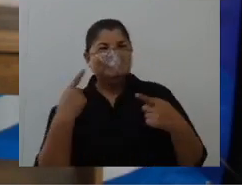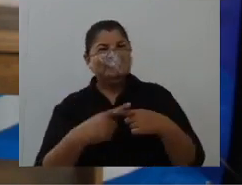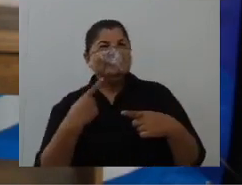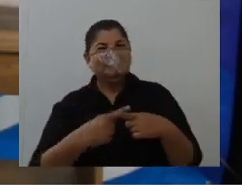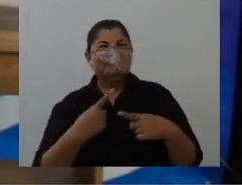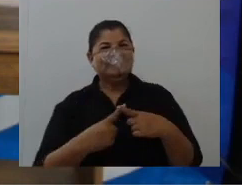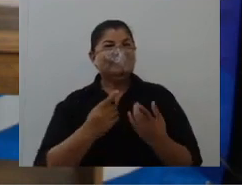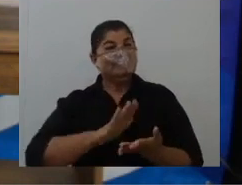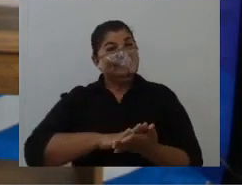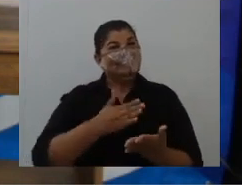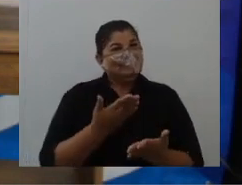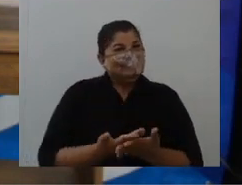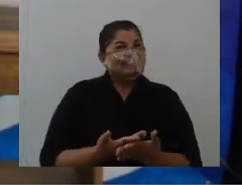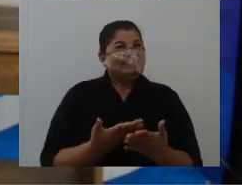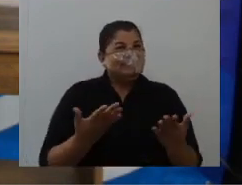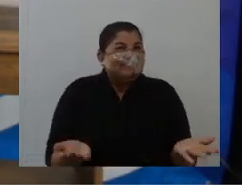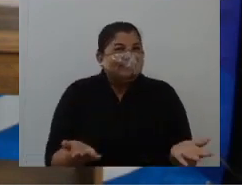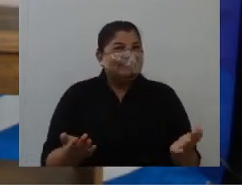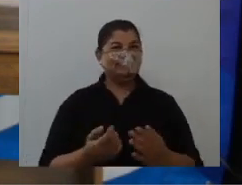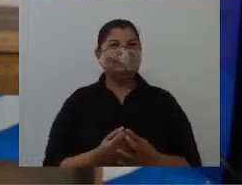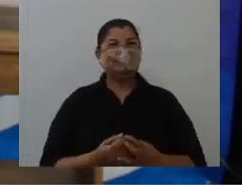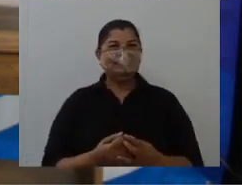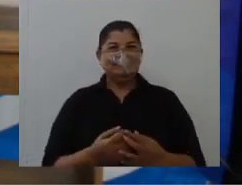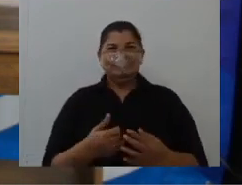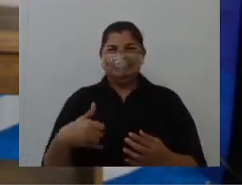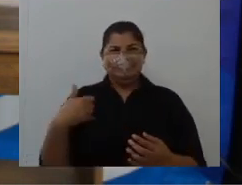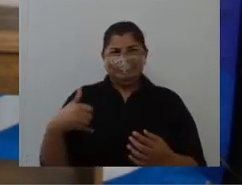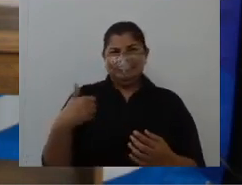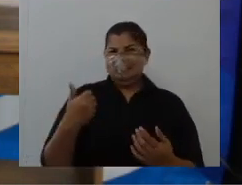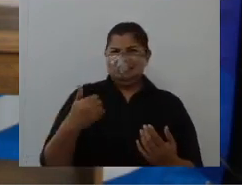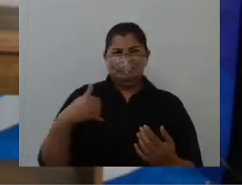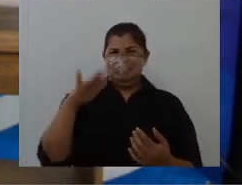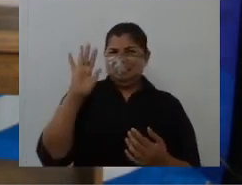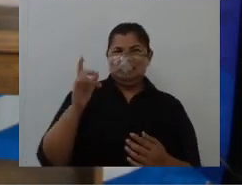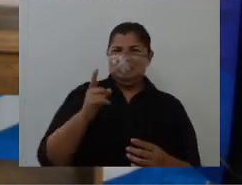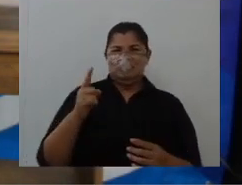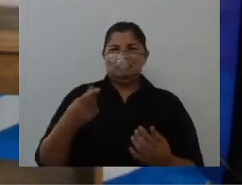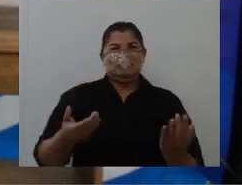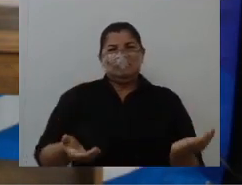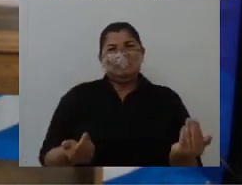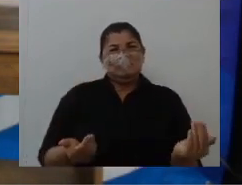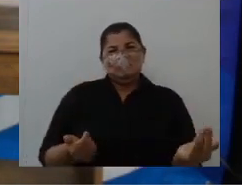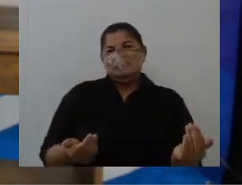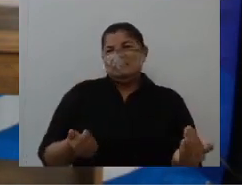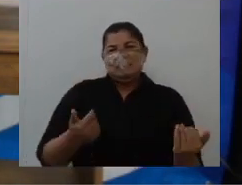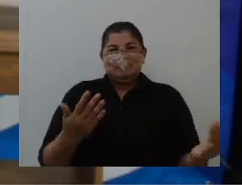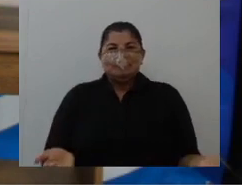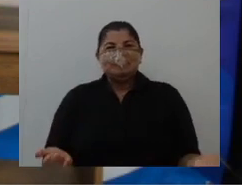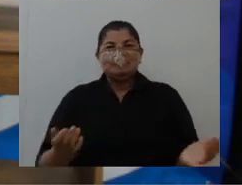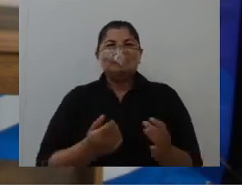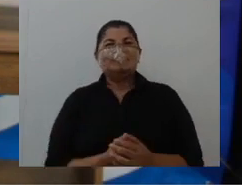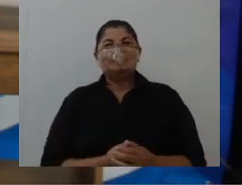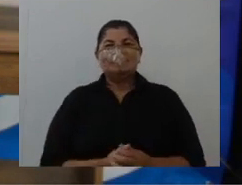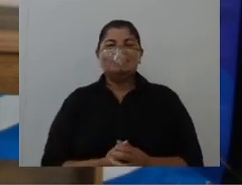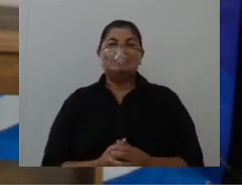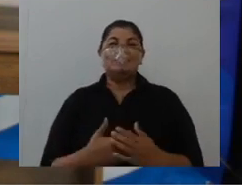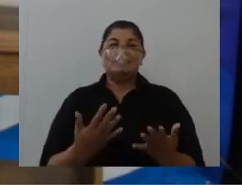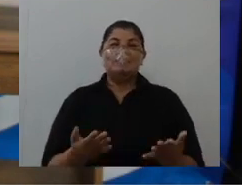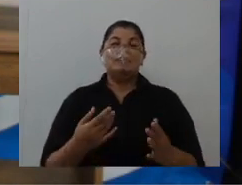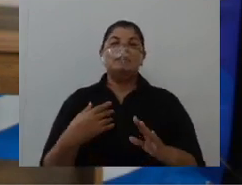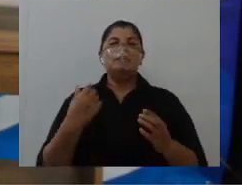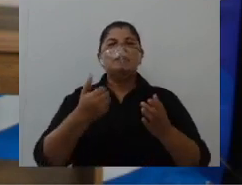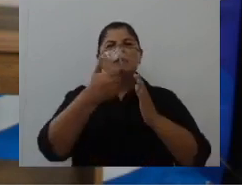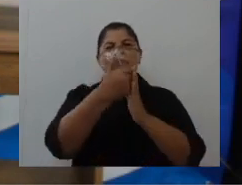Bom, vamos lá, não entendi, Mari. Não entendi, tu é bem mais velha do que eu. Viu? Todo mundo comenta, inclusive. Olha, quando eu falo em